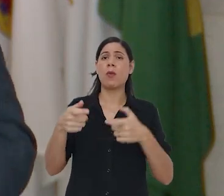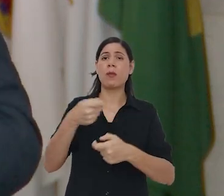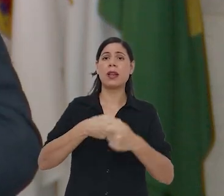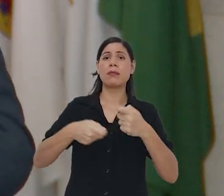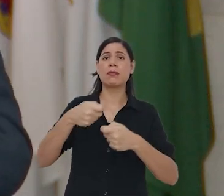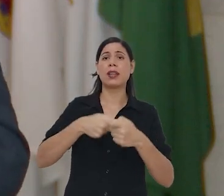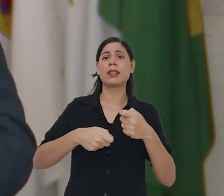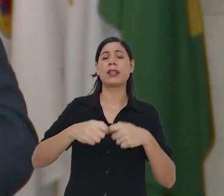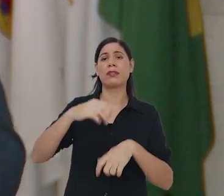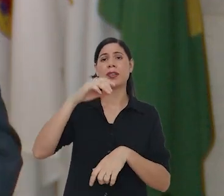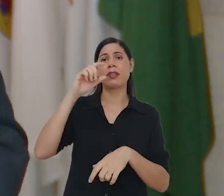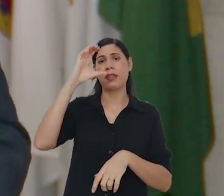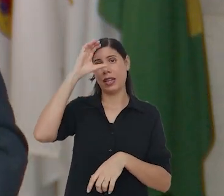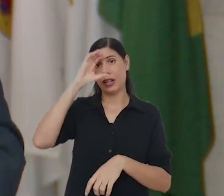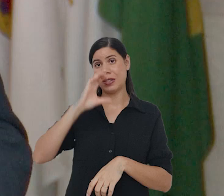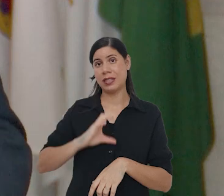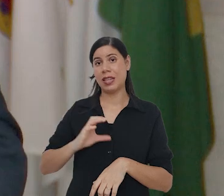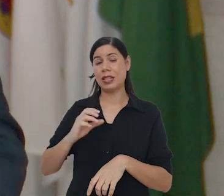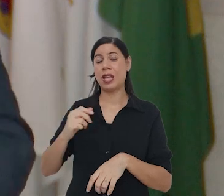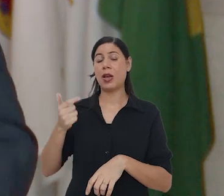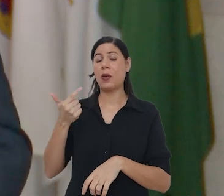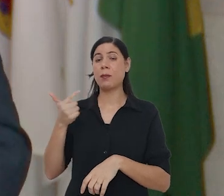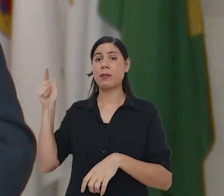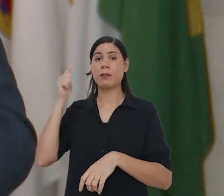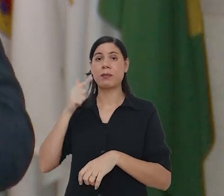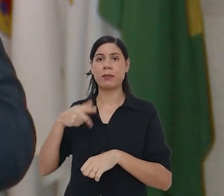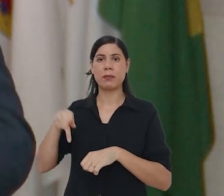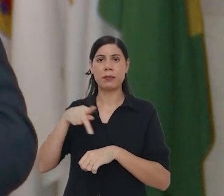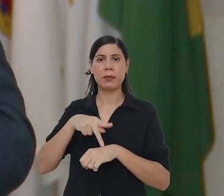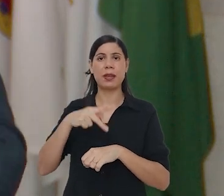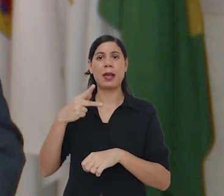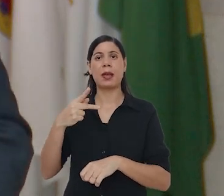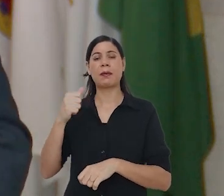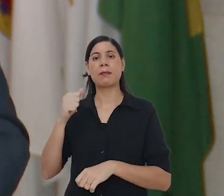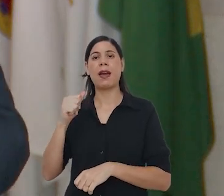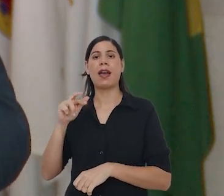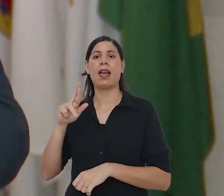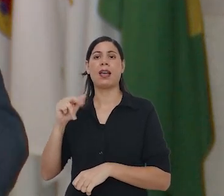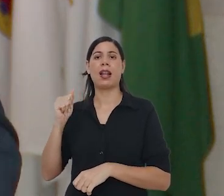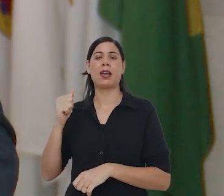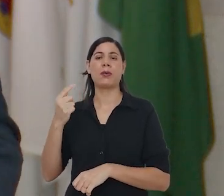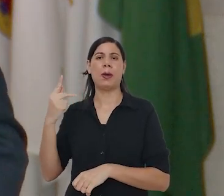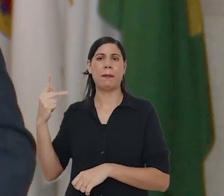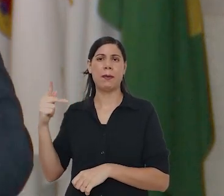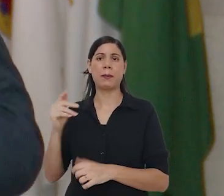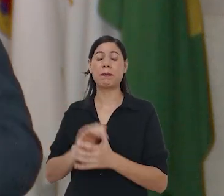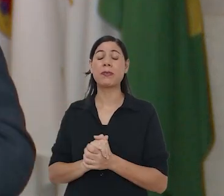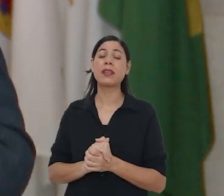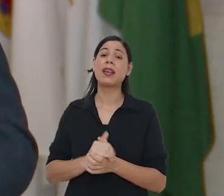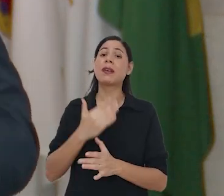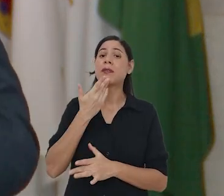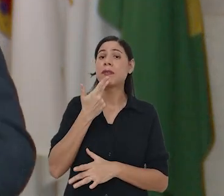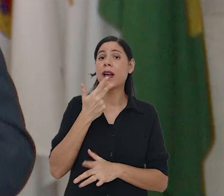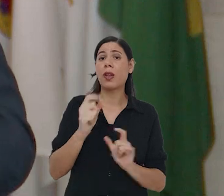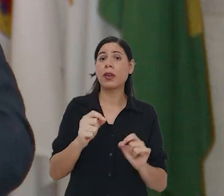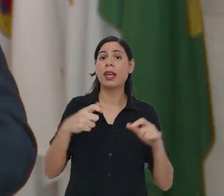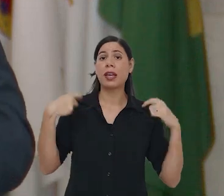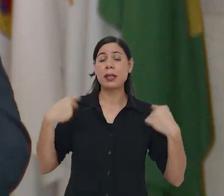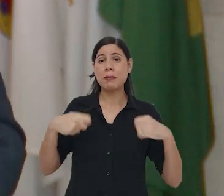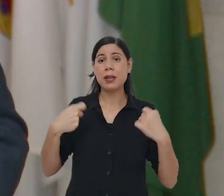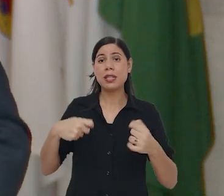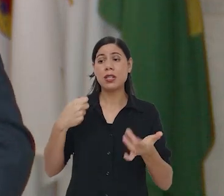administrativos como cidadã paraguaia. Ela contou, inclusive, que as repartições chegam a exigir a declaração judicial